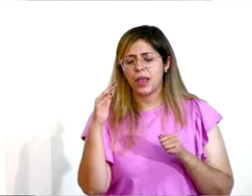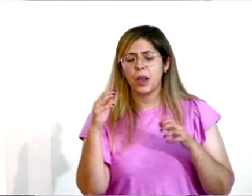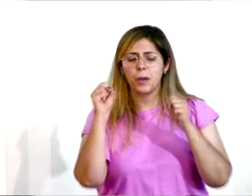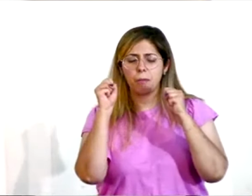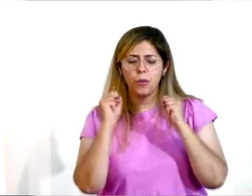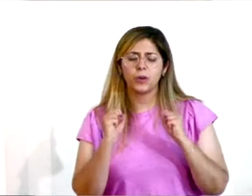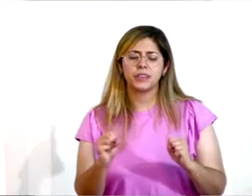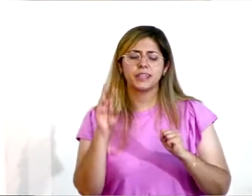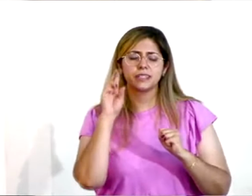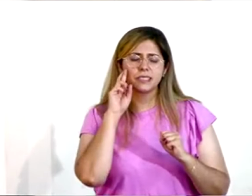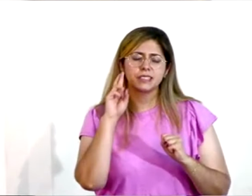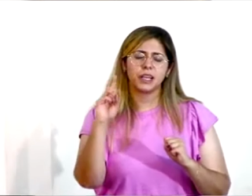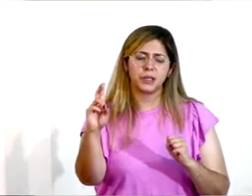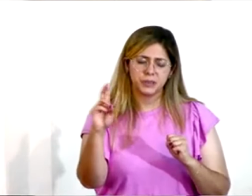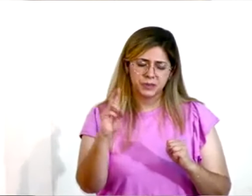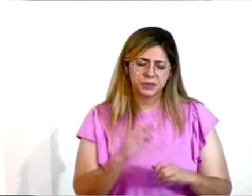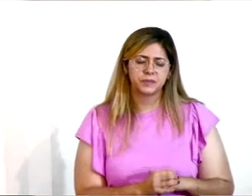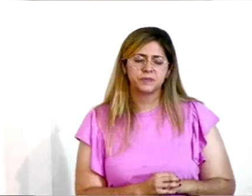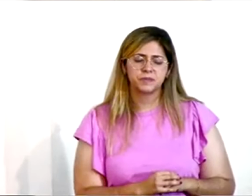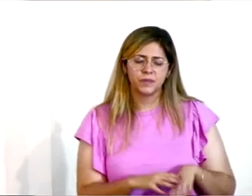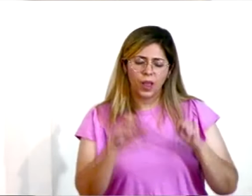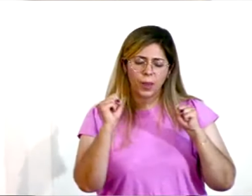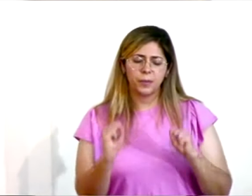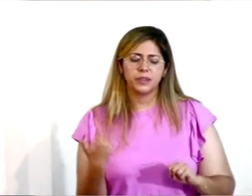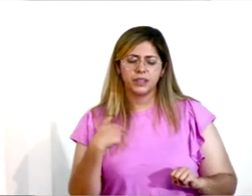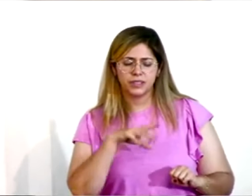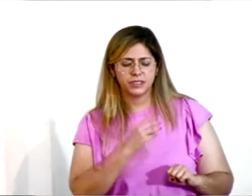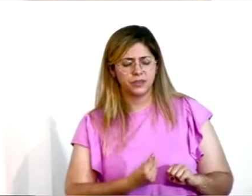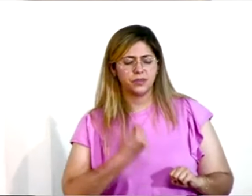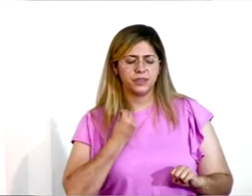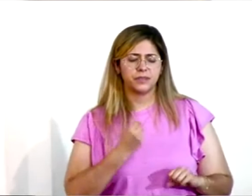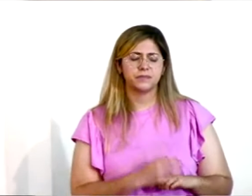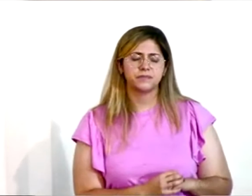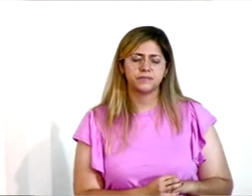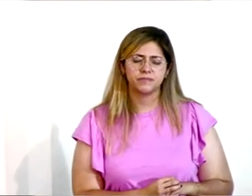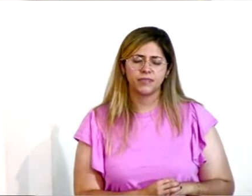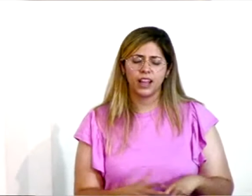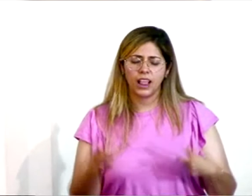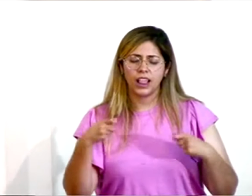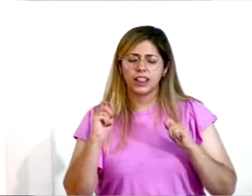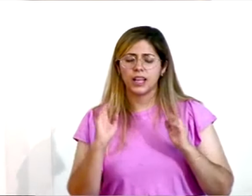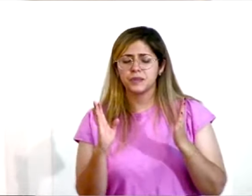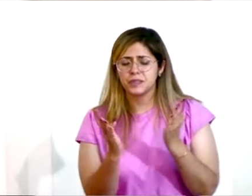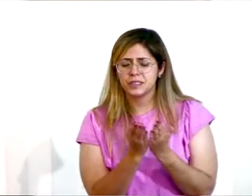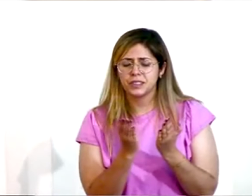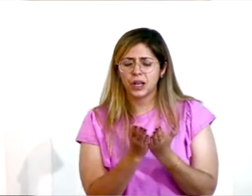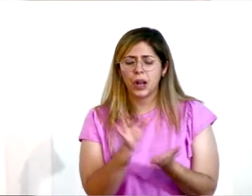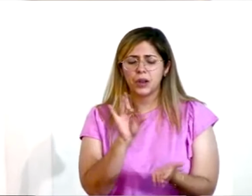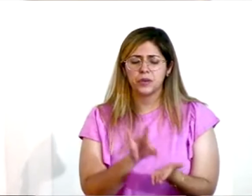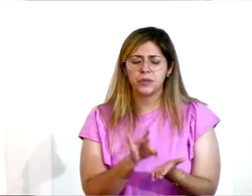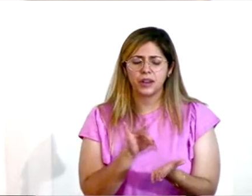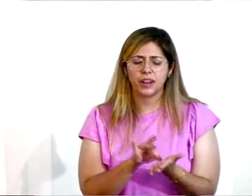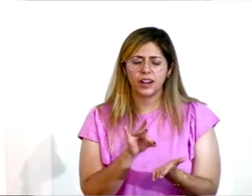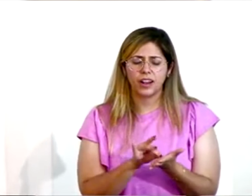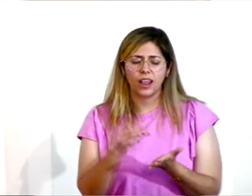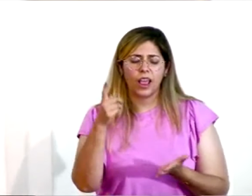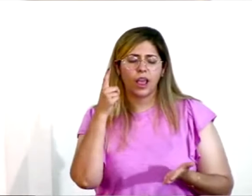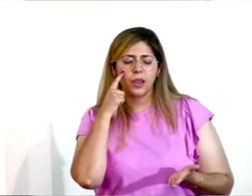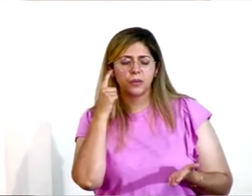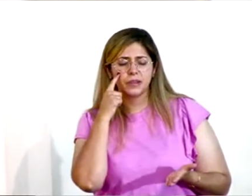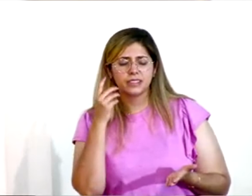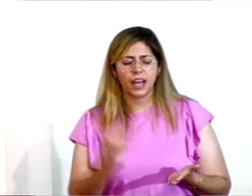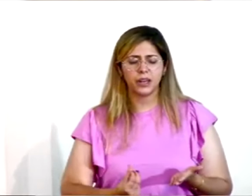mais nós precisamos é do Teu poder em nós. Dá-nos um cristianismo verdadeiramente que leva as pessoas a pensarem nas